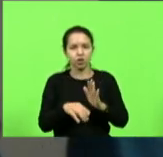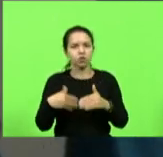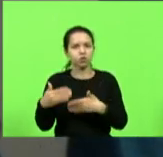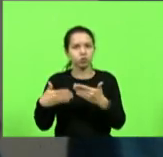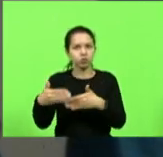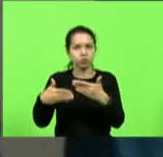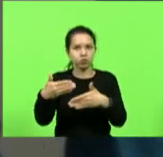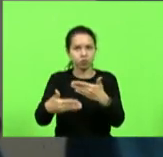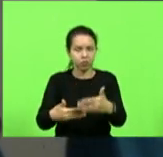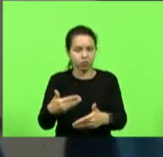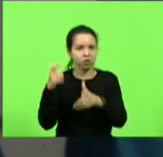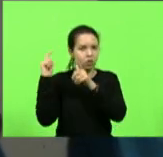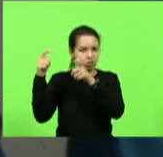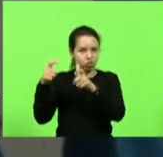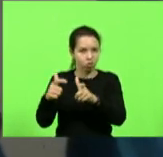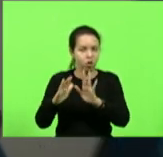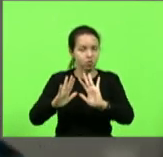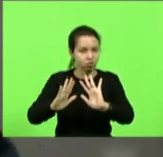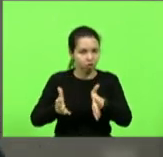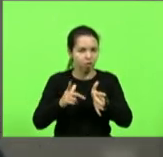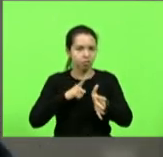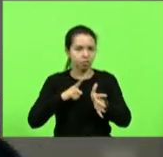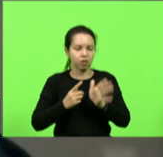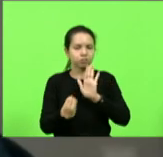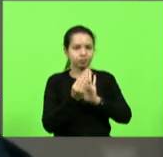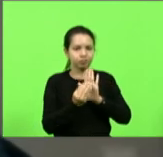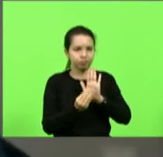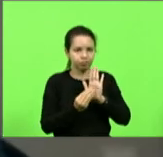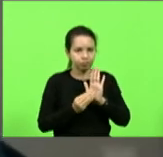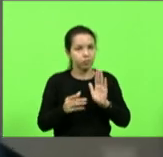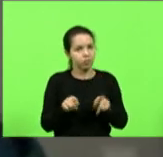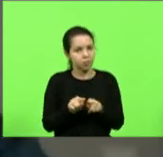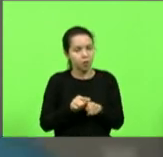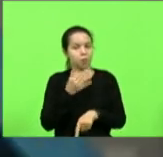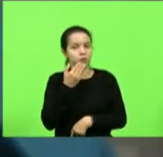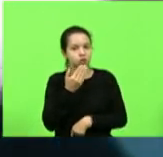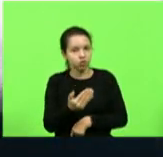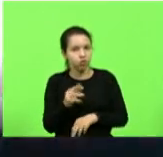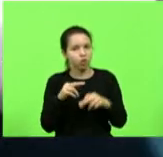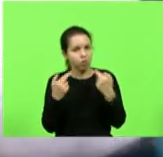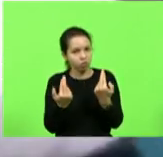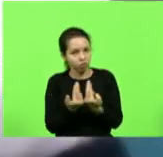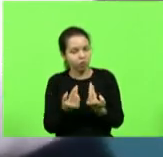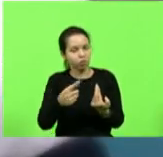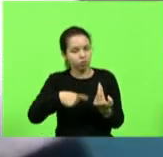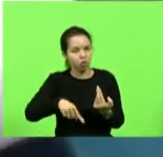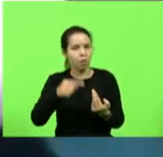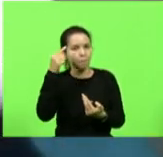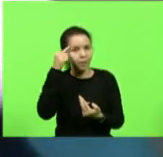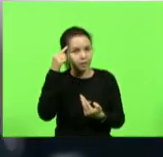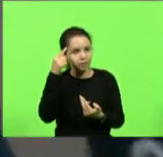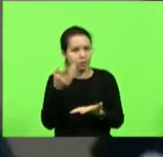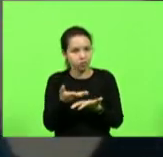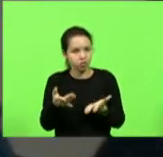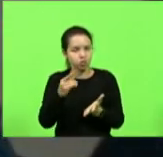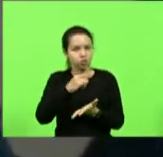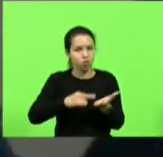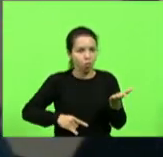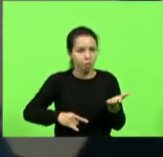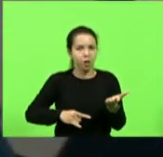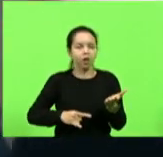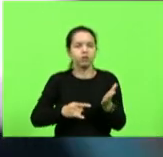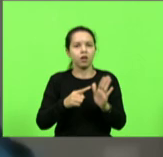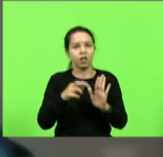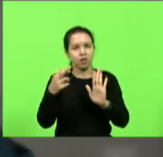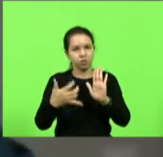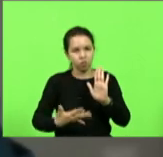longa trajetória, e até um pedido, né, para essa audiência, que a gente possa pensar esses documentos, essa relatoria que